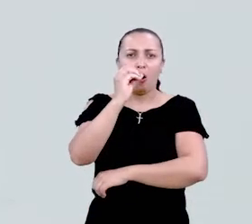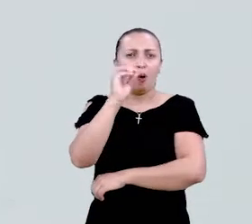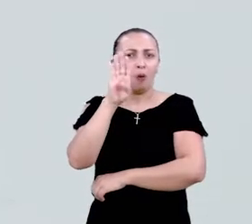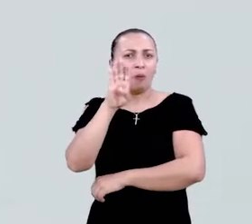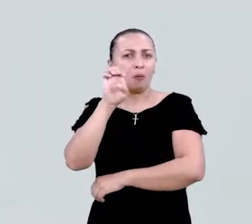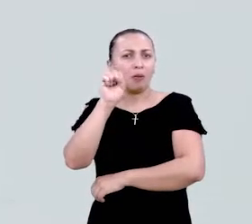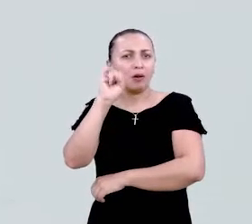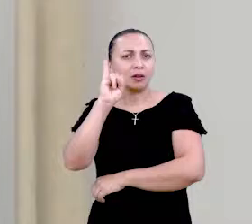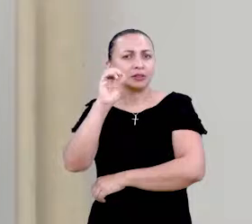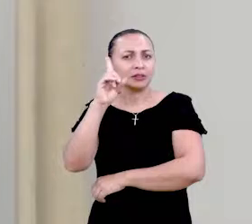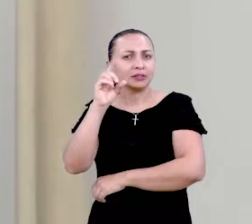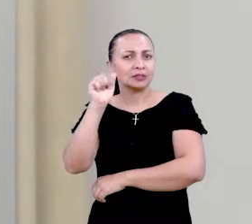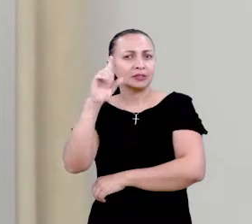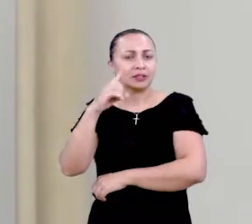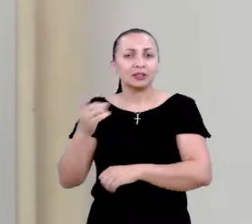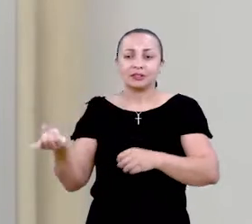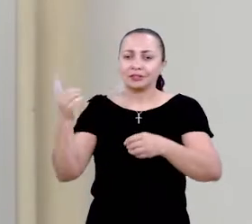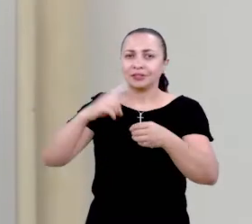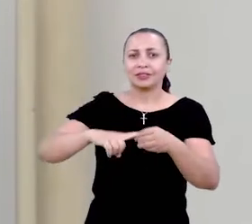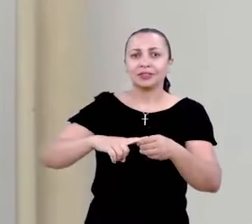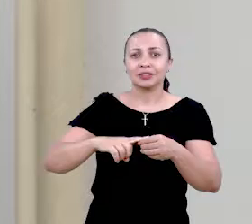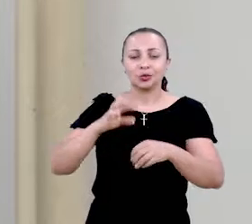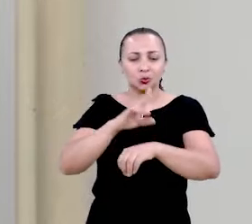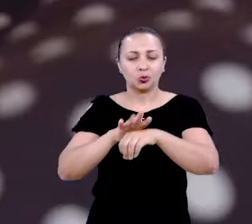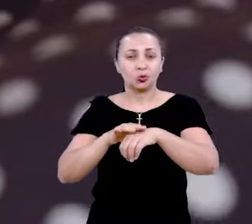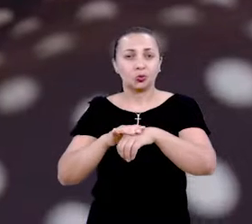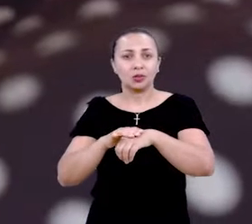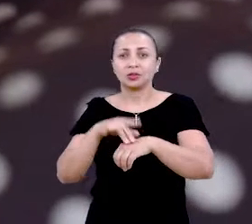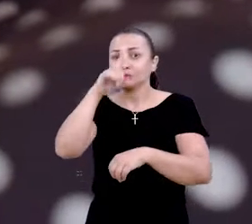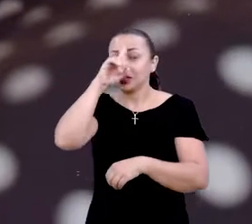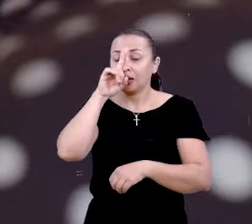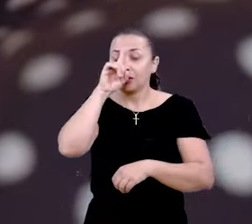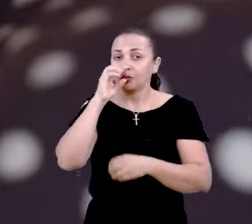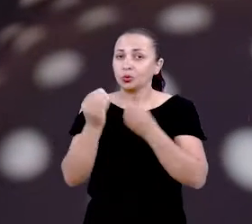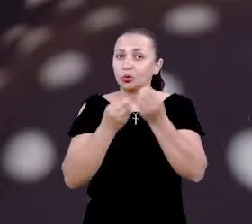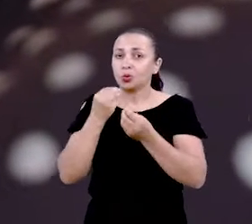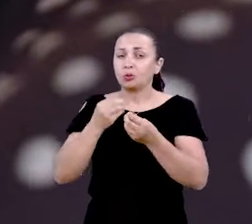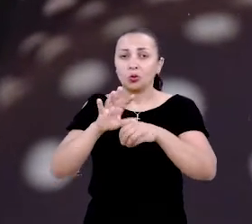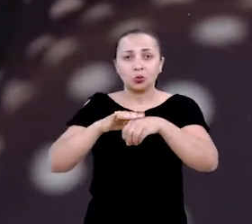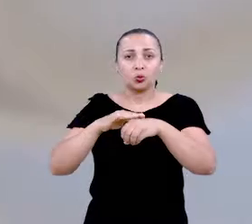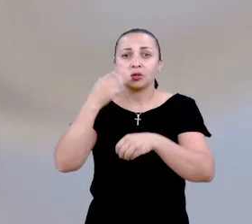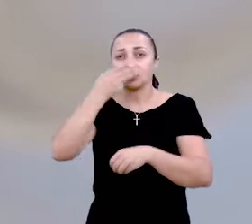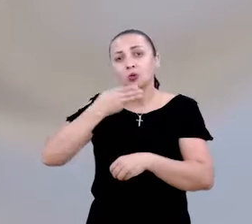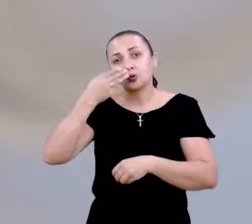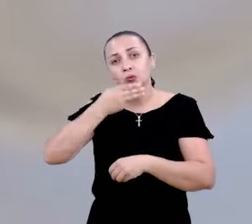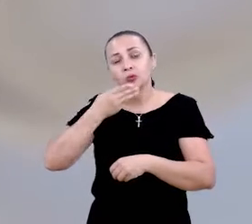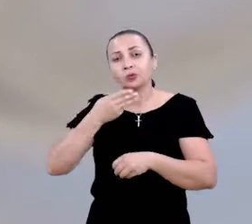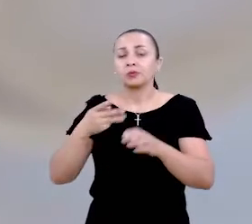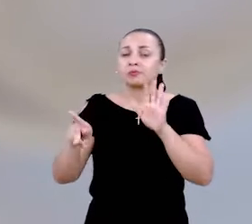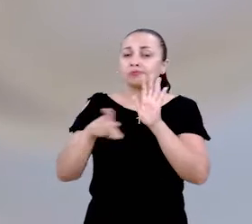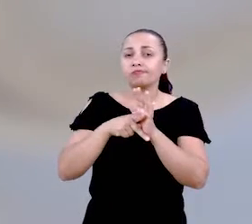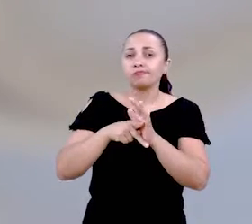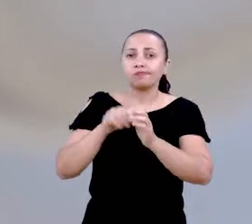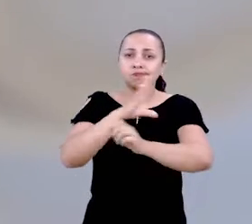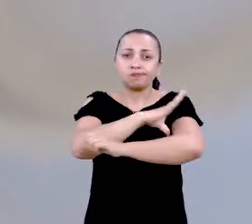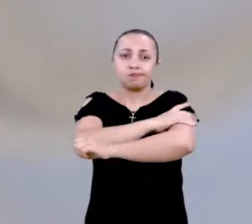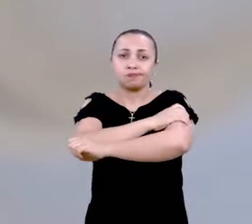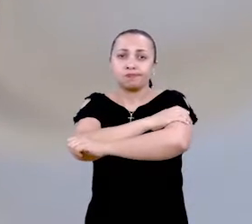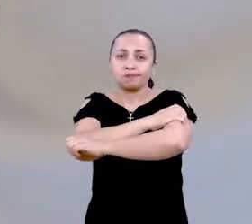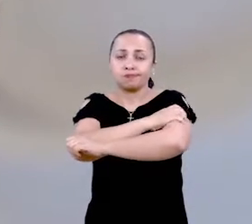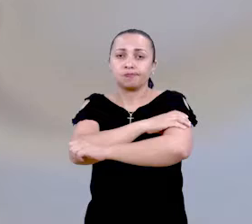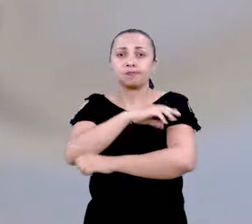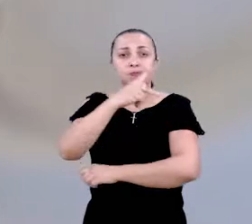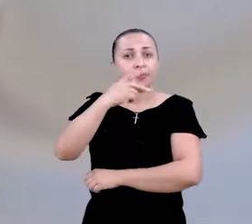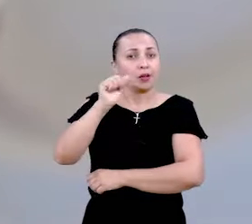com ela doenças importantes, como a diabetes, como a própria hipertensão